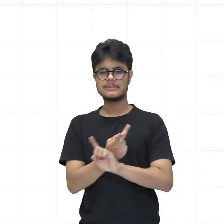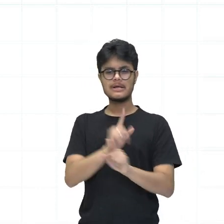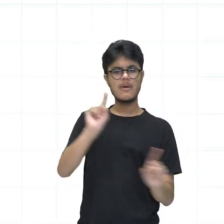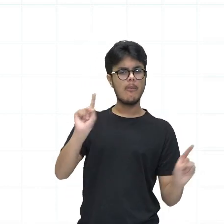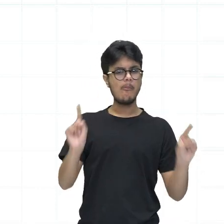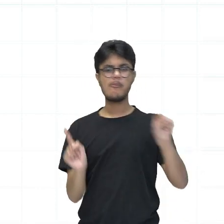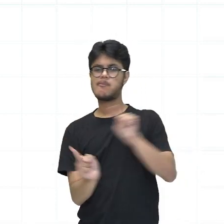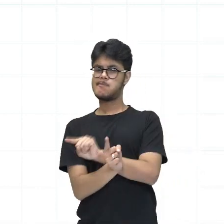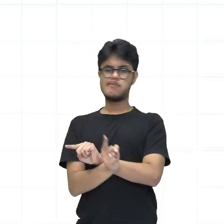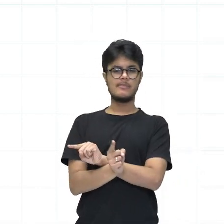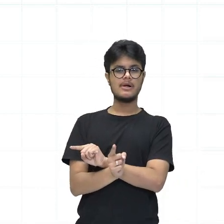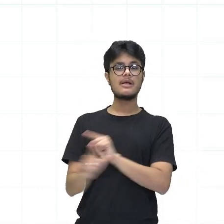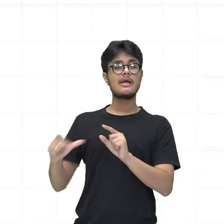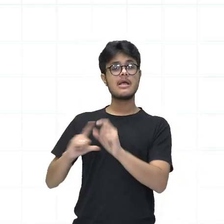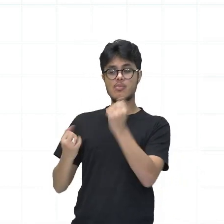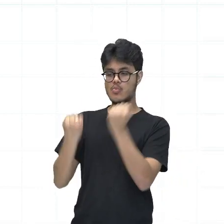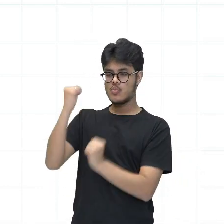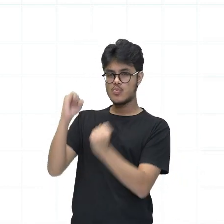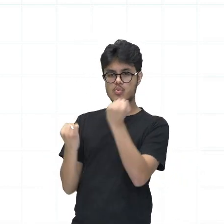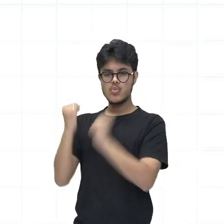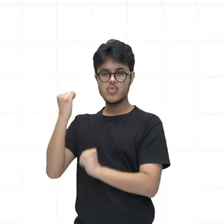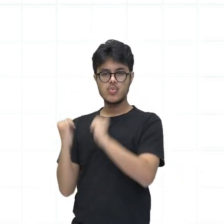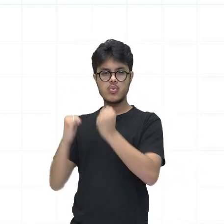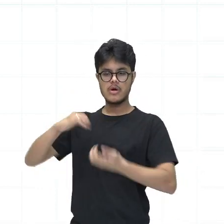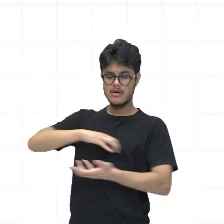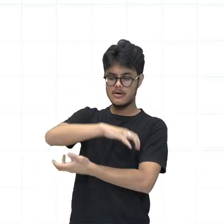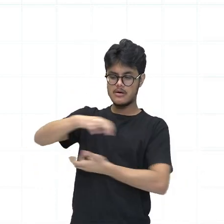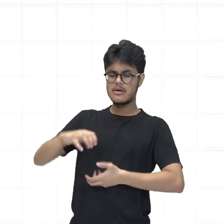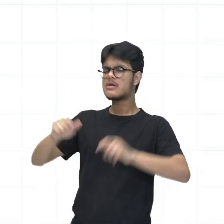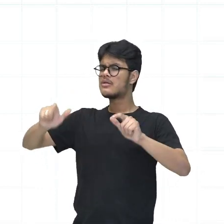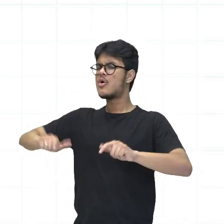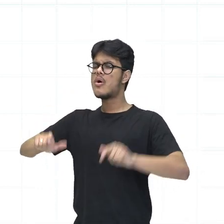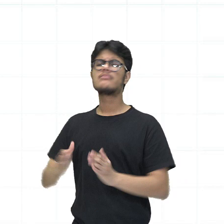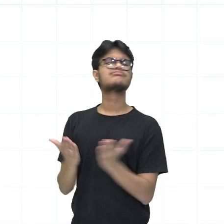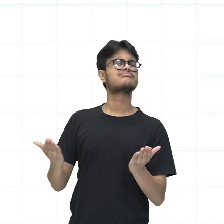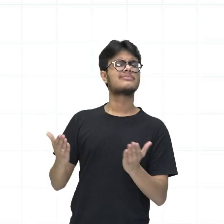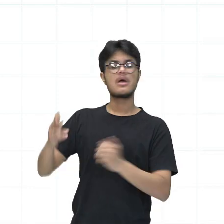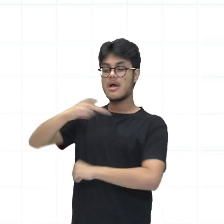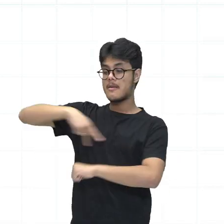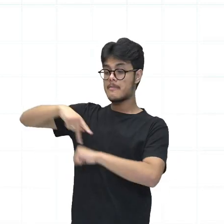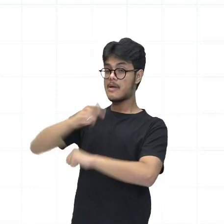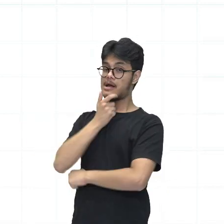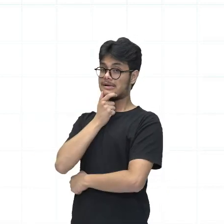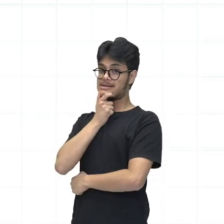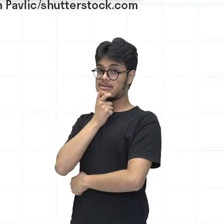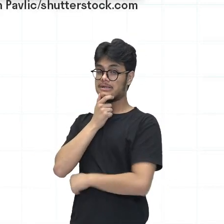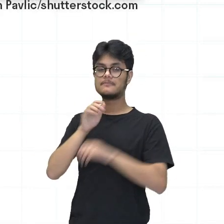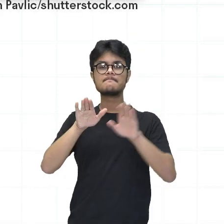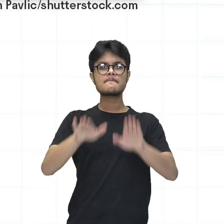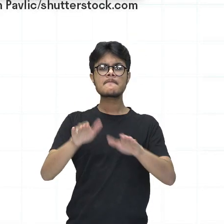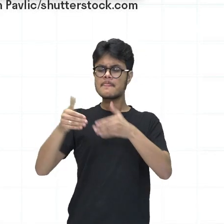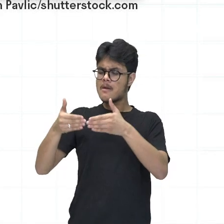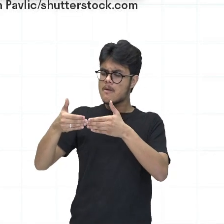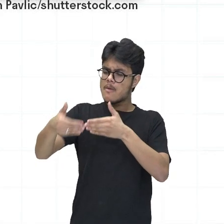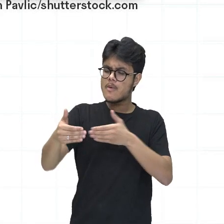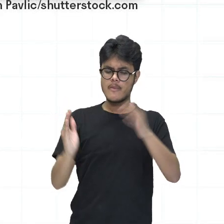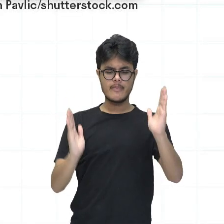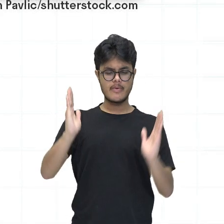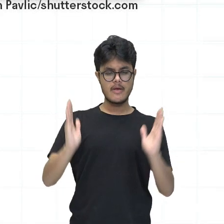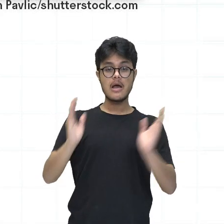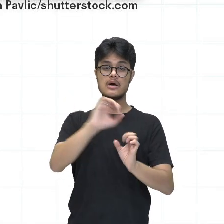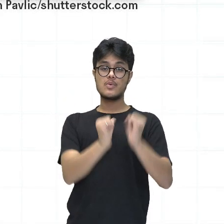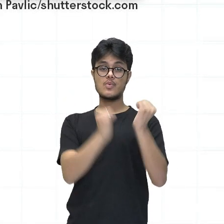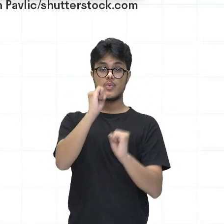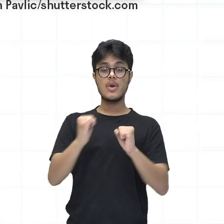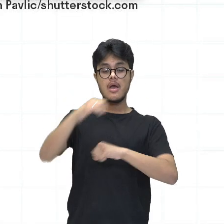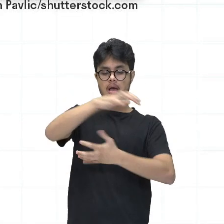de industrialização, principalmente na Inglaterra. Vejam aí que durante a Revolução